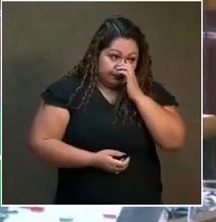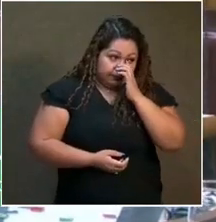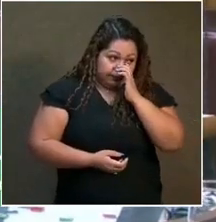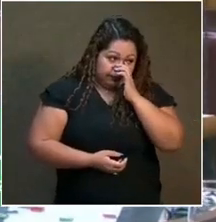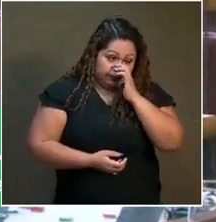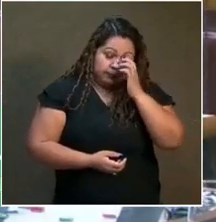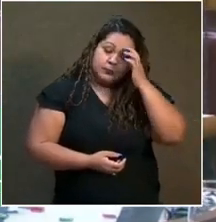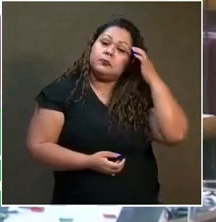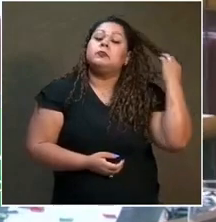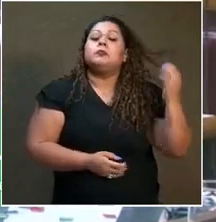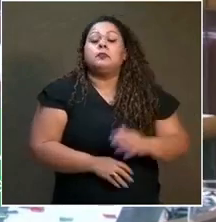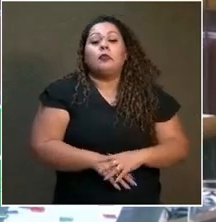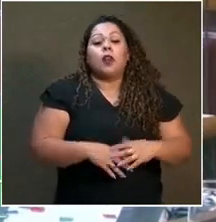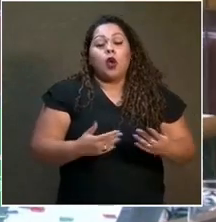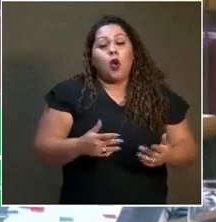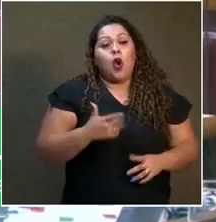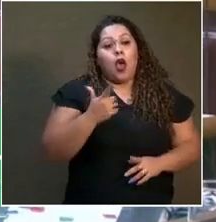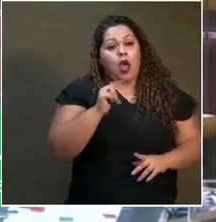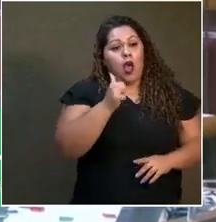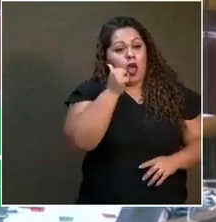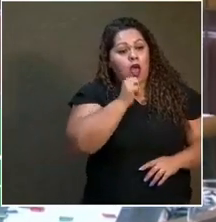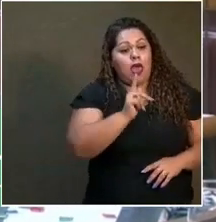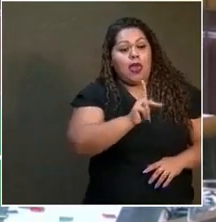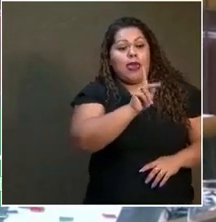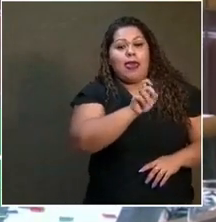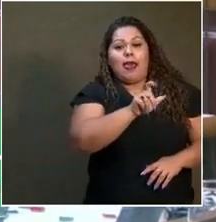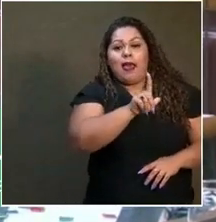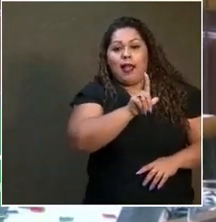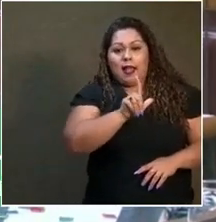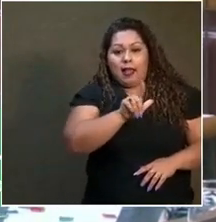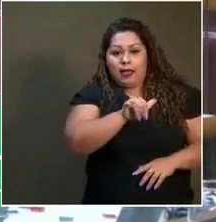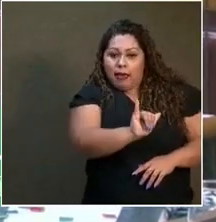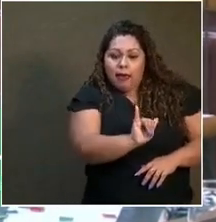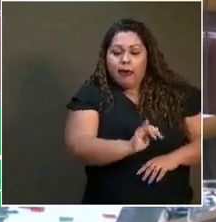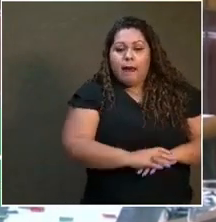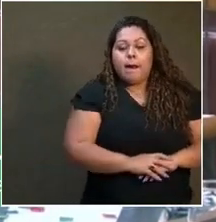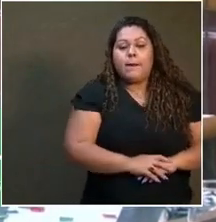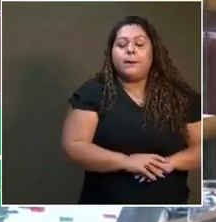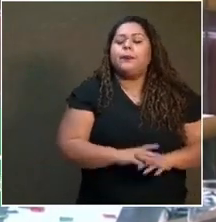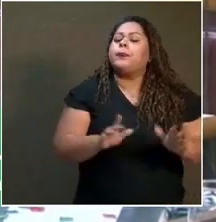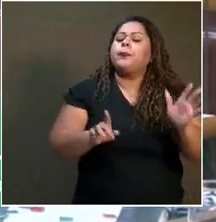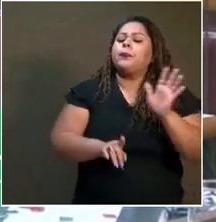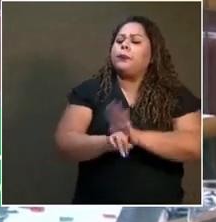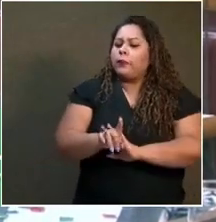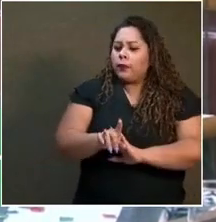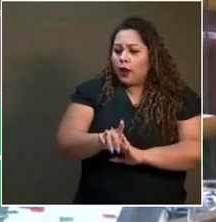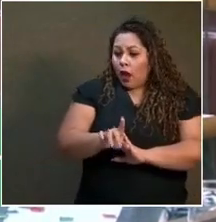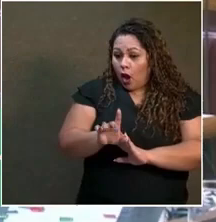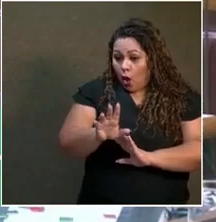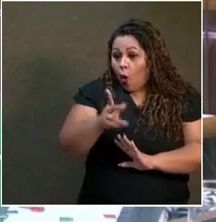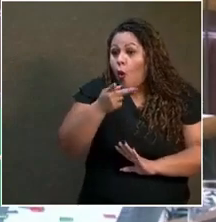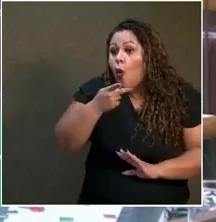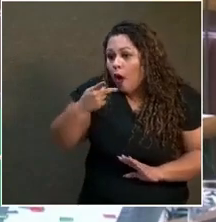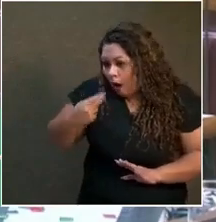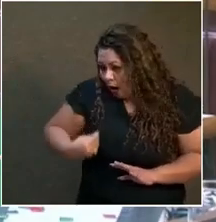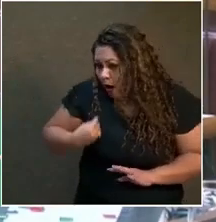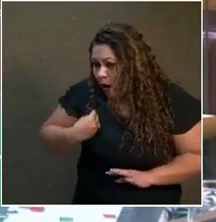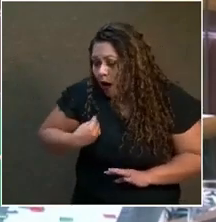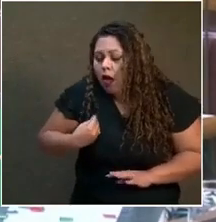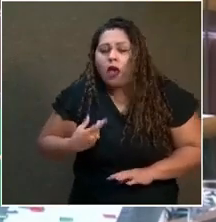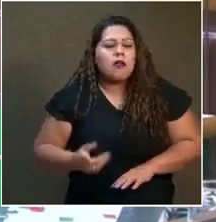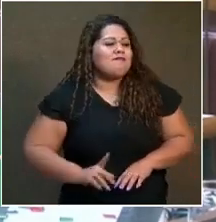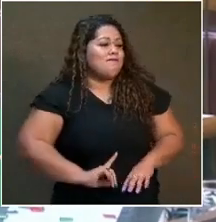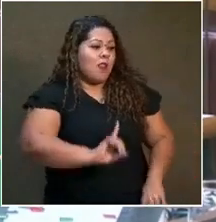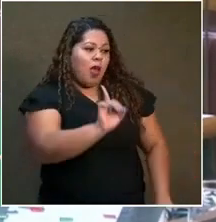com a Kelly pergunta nos prints, o Cássio está aí? E ela